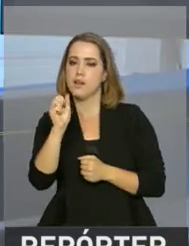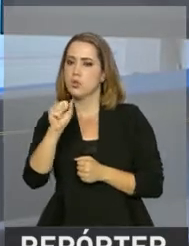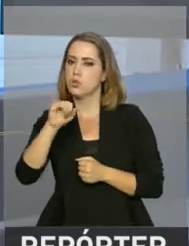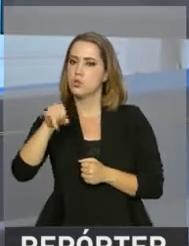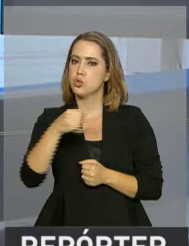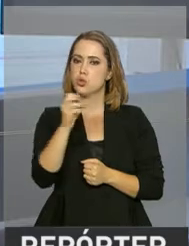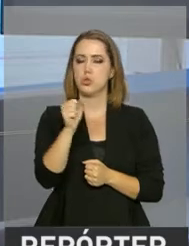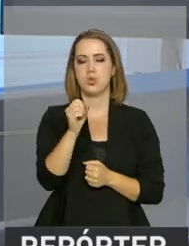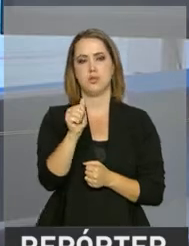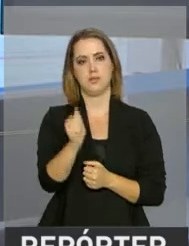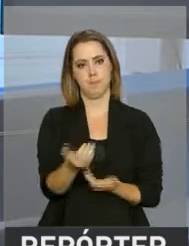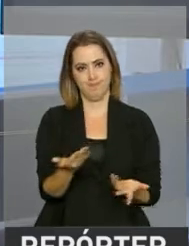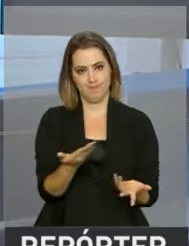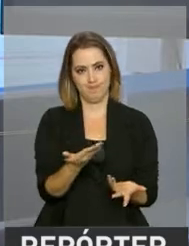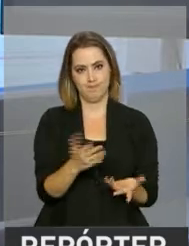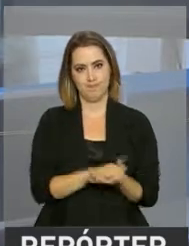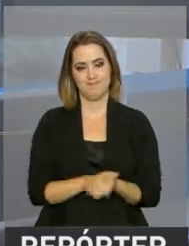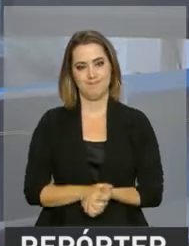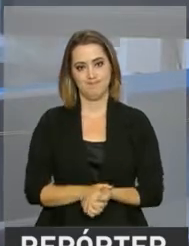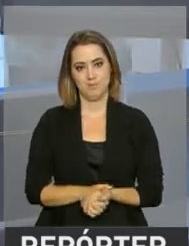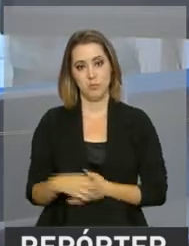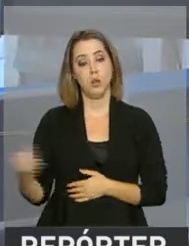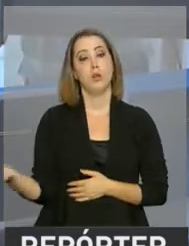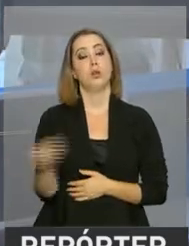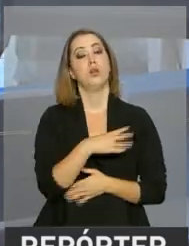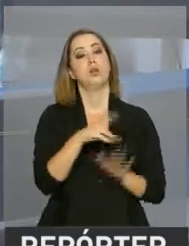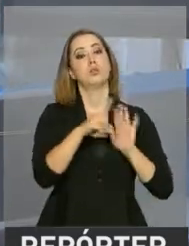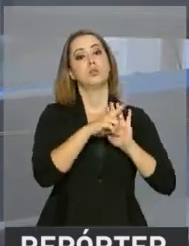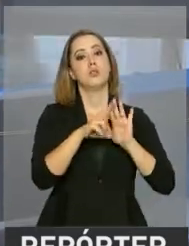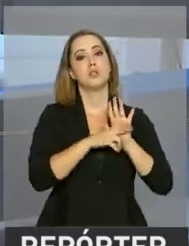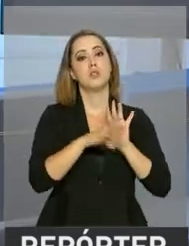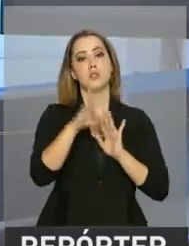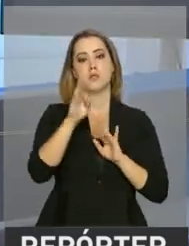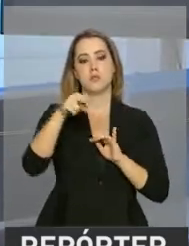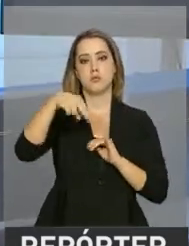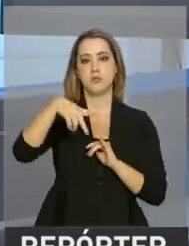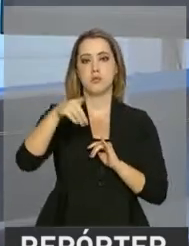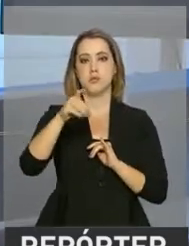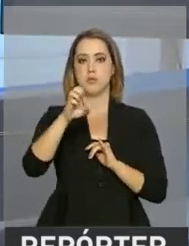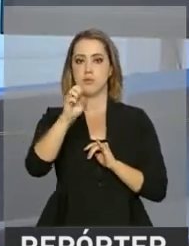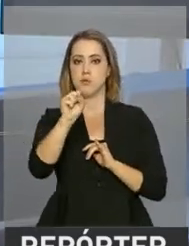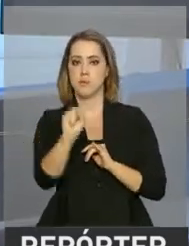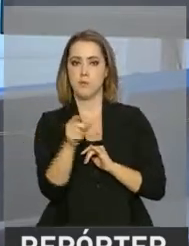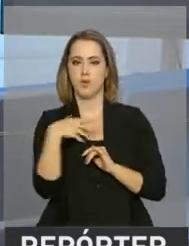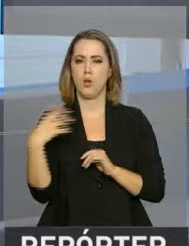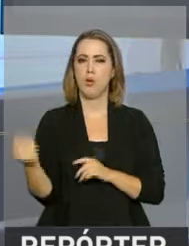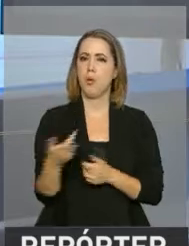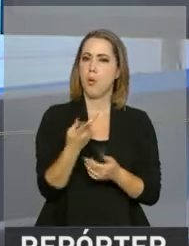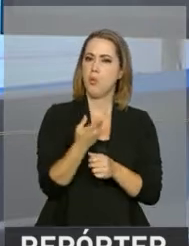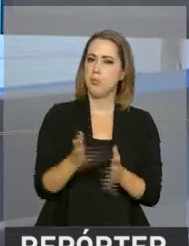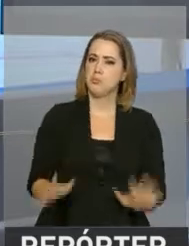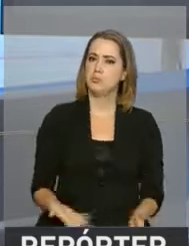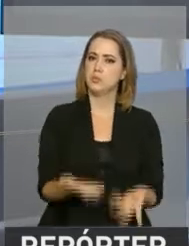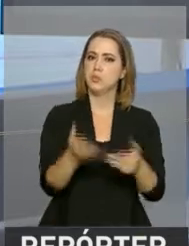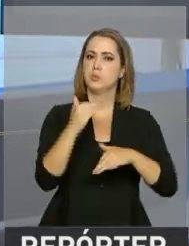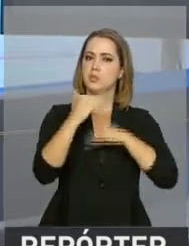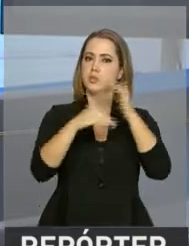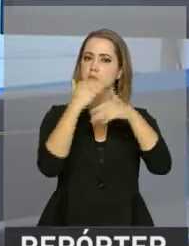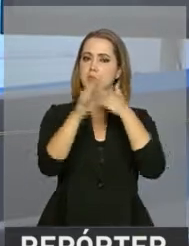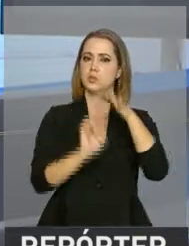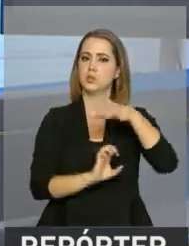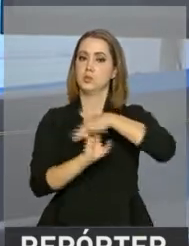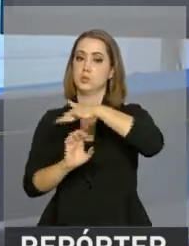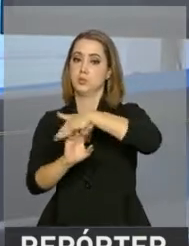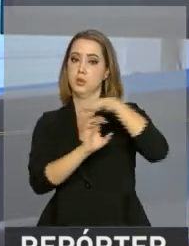novas medidas do bnds banco nacional de desenvolvimento econômico e social devem impulsionar o crescimento de micro